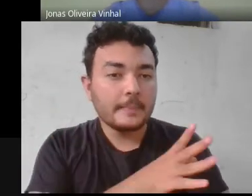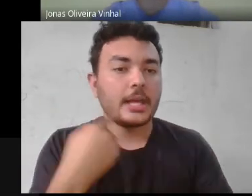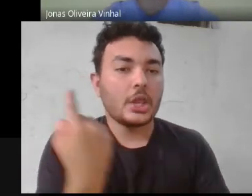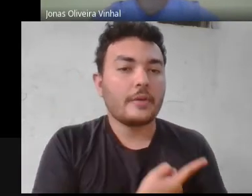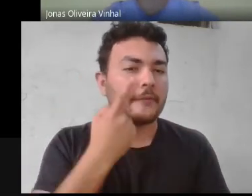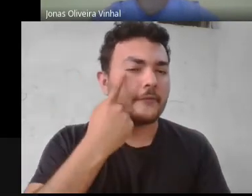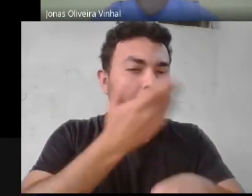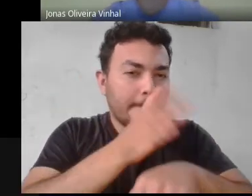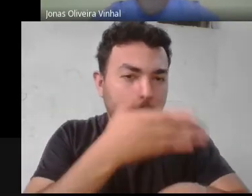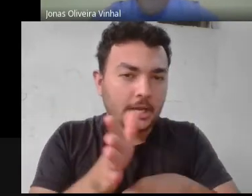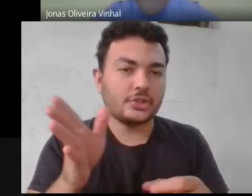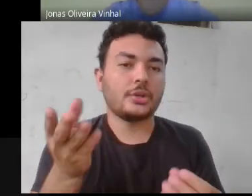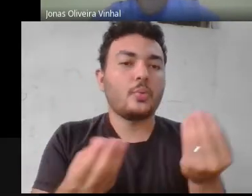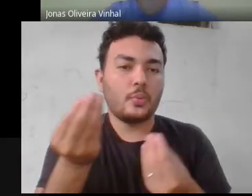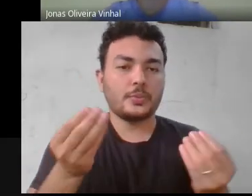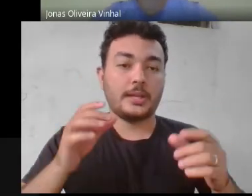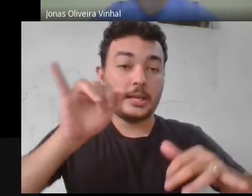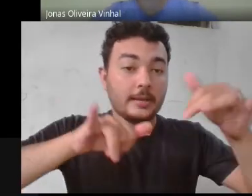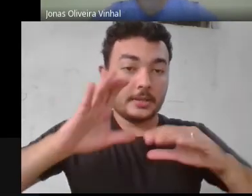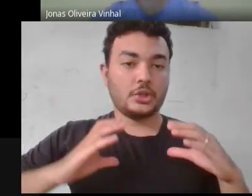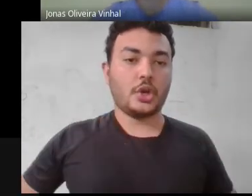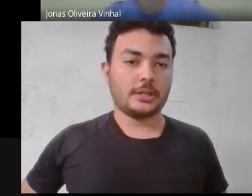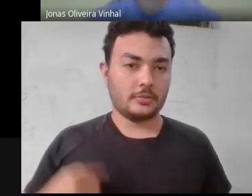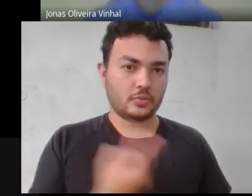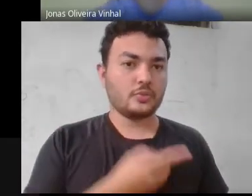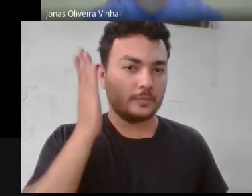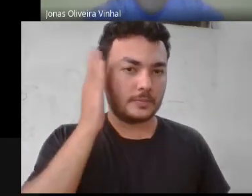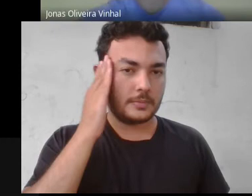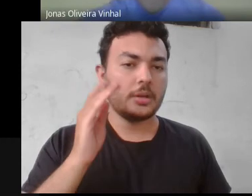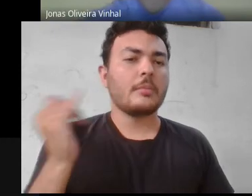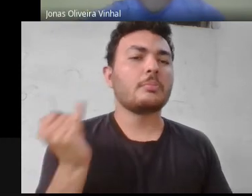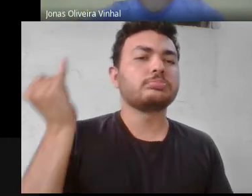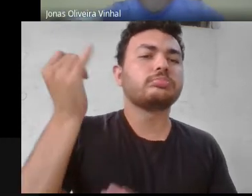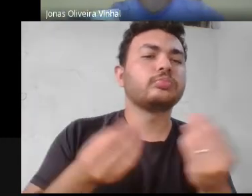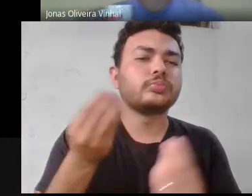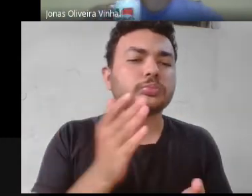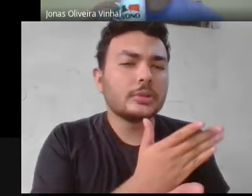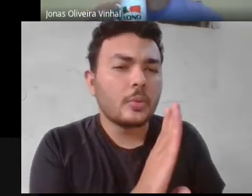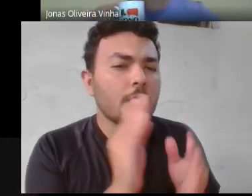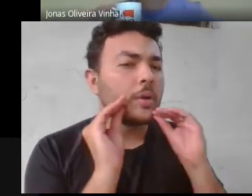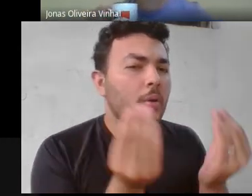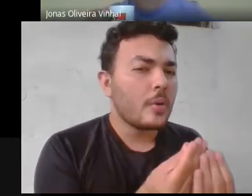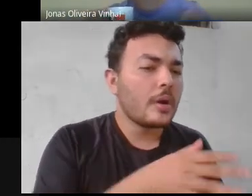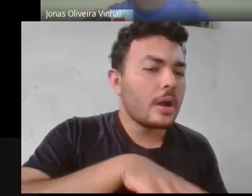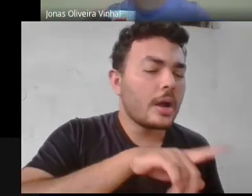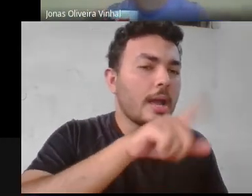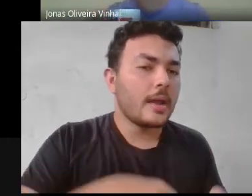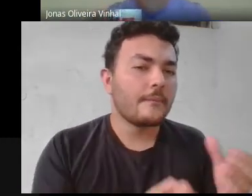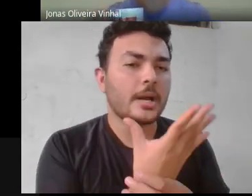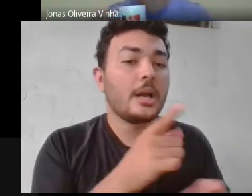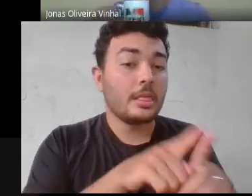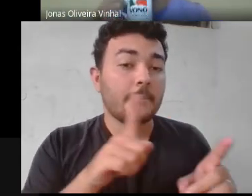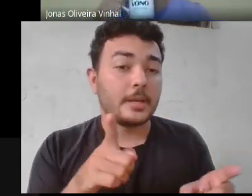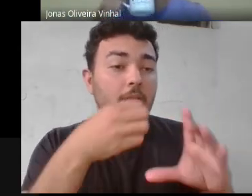dessa teoria à química de coordenação, que é o que interessa mais para a gente entender um pouco mais como que esses compostos são formados em relação principalmente